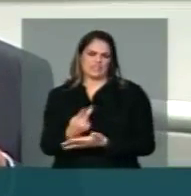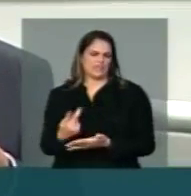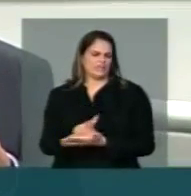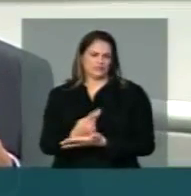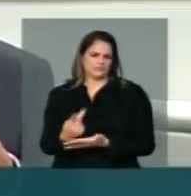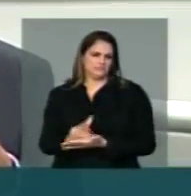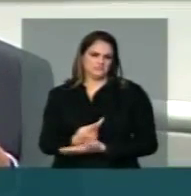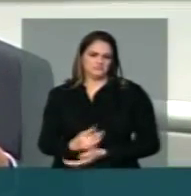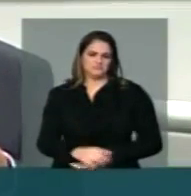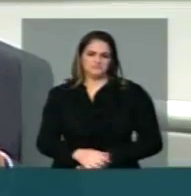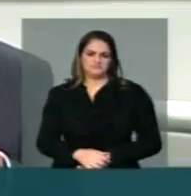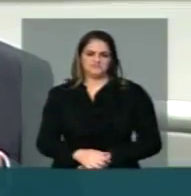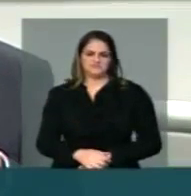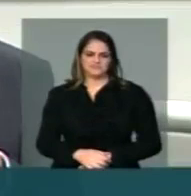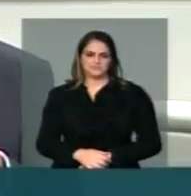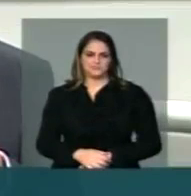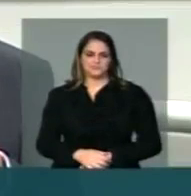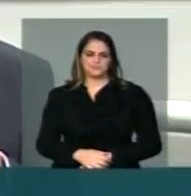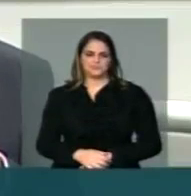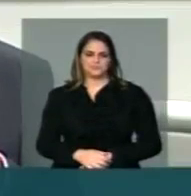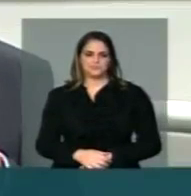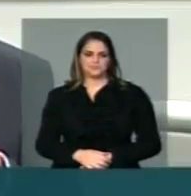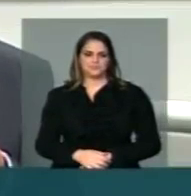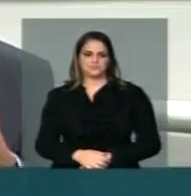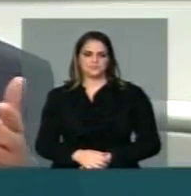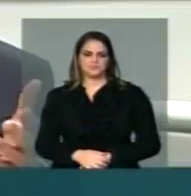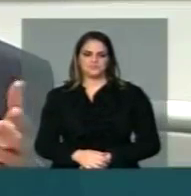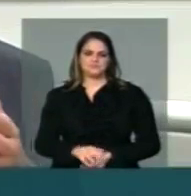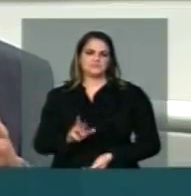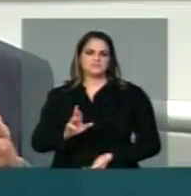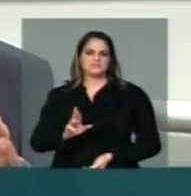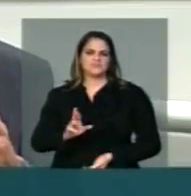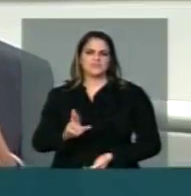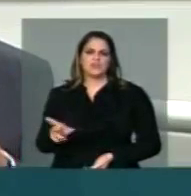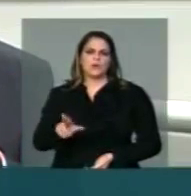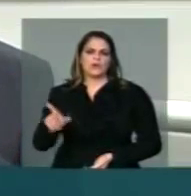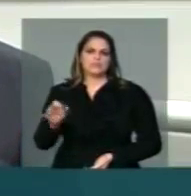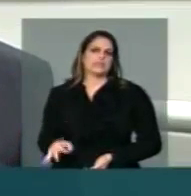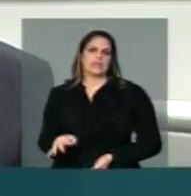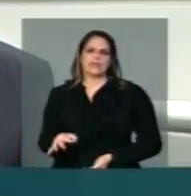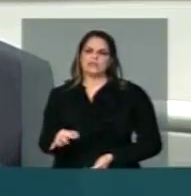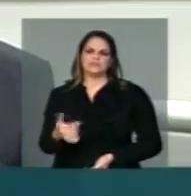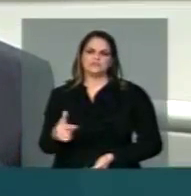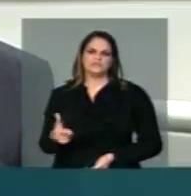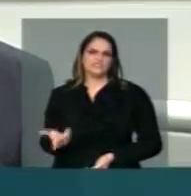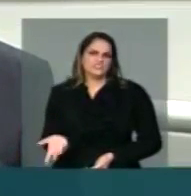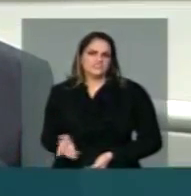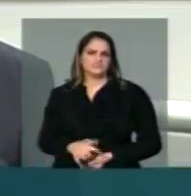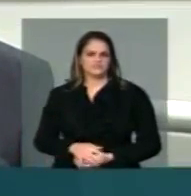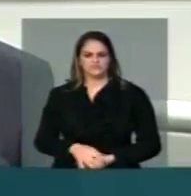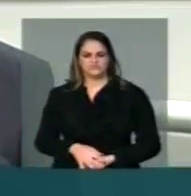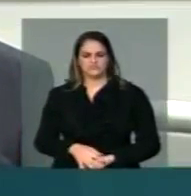em alguma não conformidade dessas que nós registramos. Então,